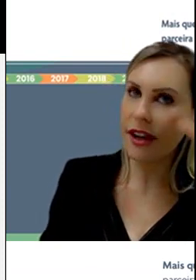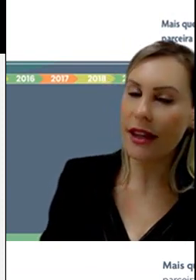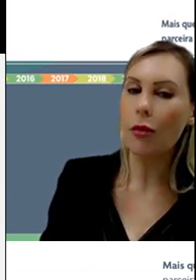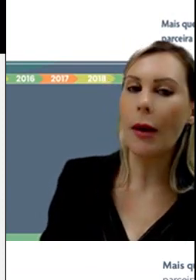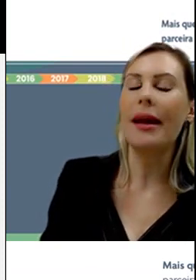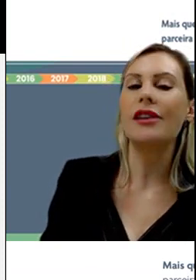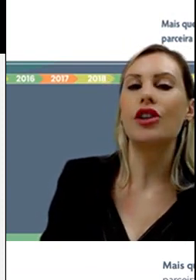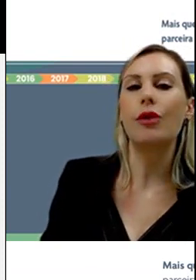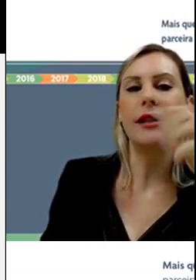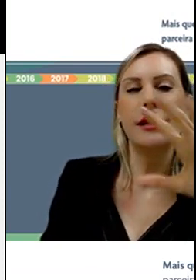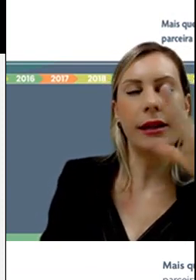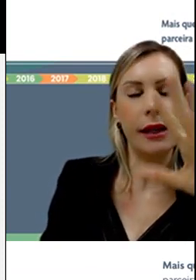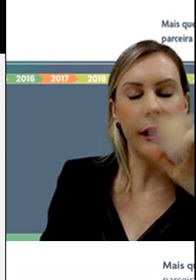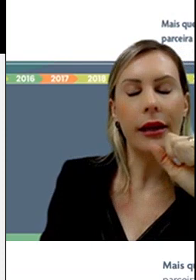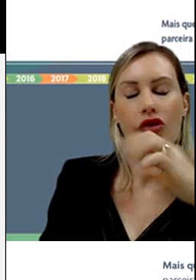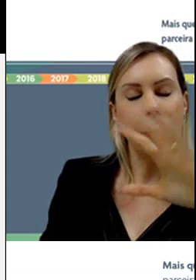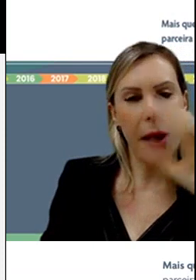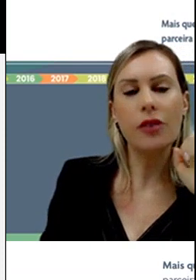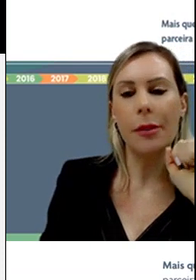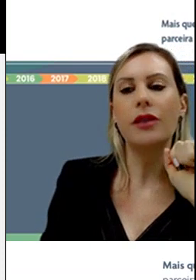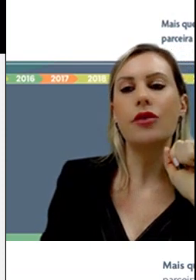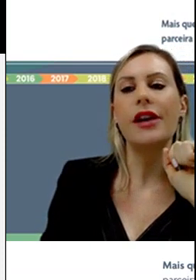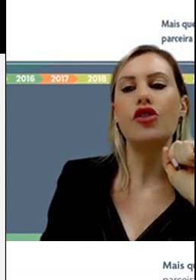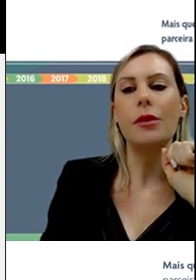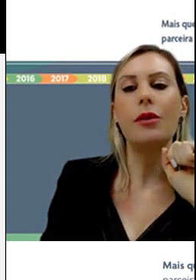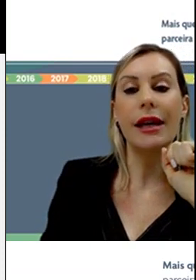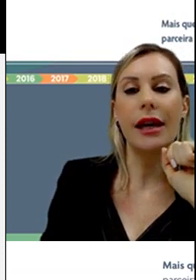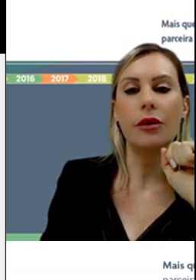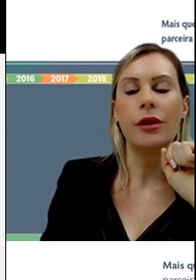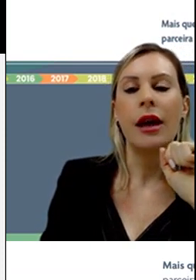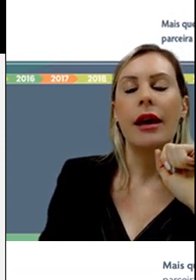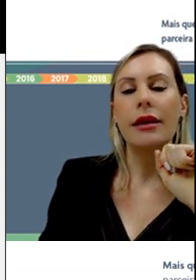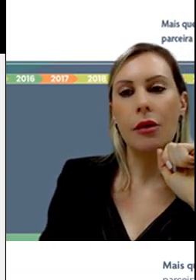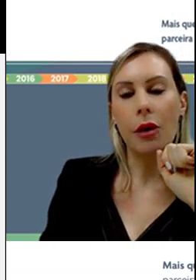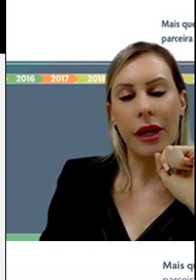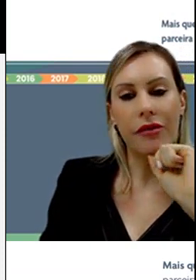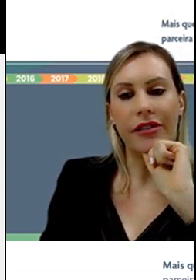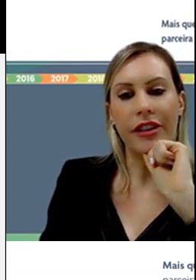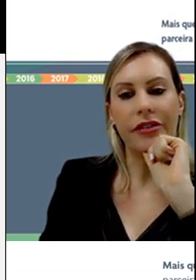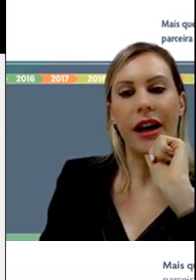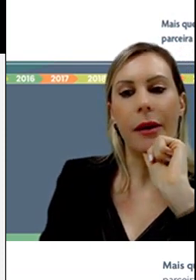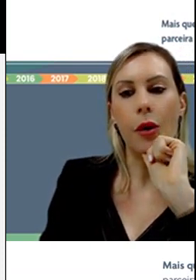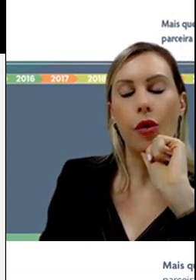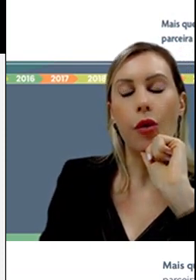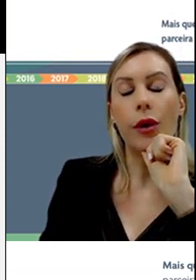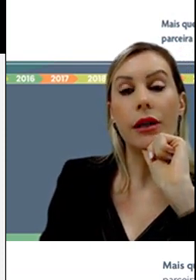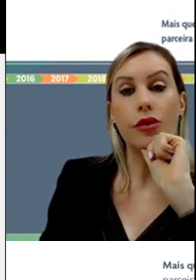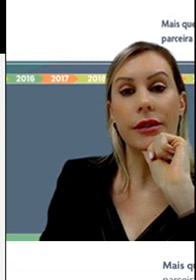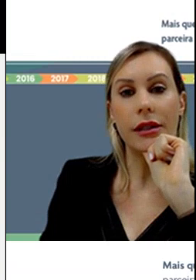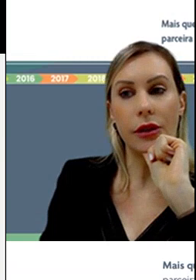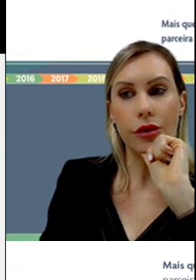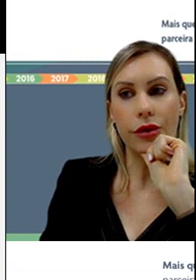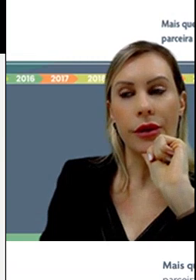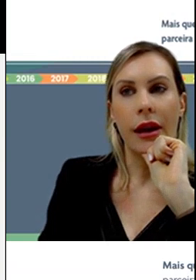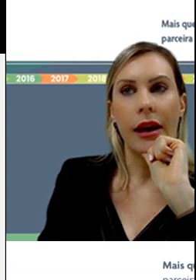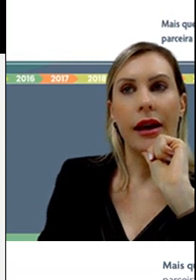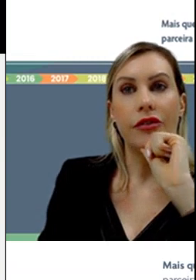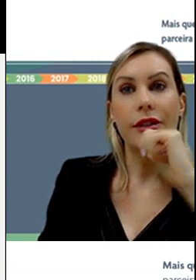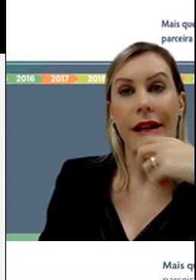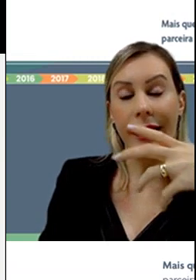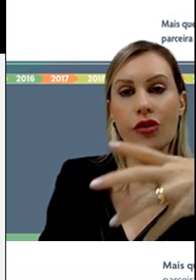7.500, você vai ter uma média atualizada ali de mais ou menos 7.500. Então, a União vai verificar, bom, quantos